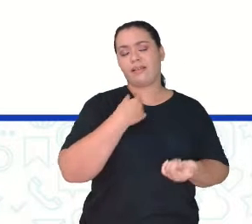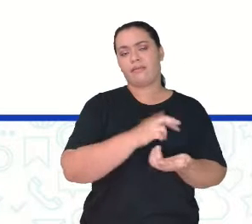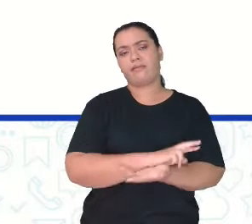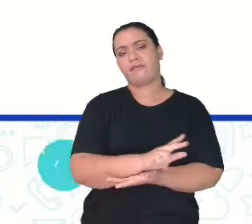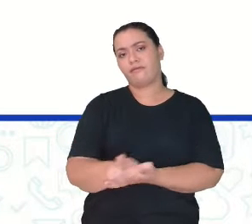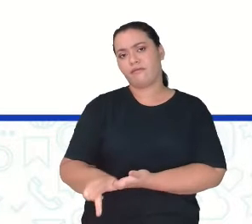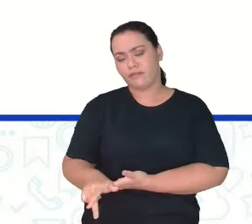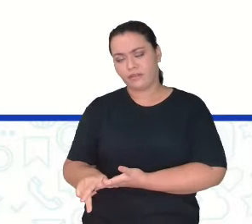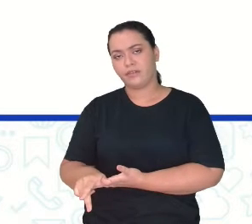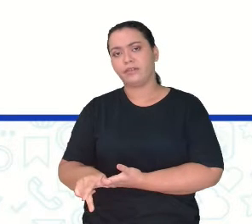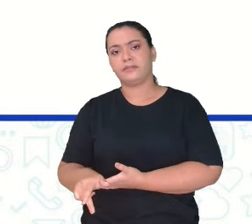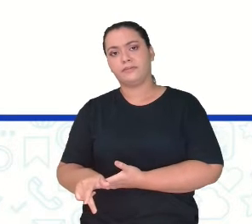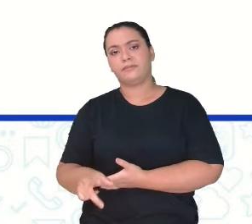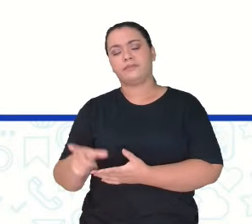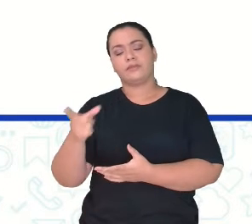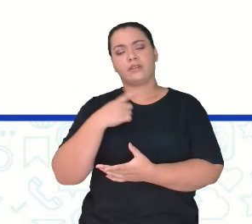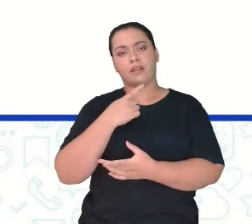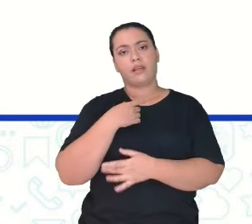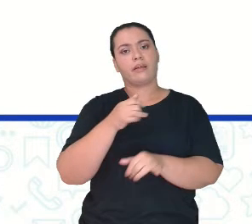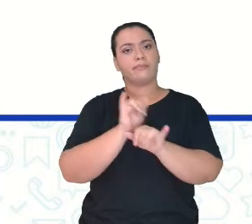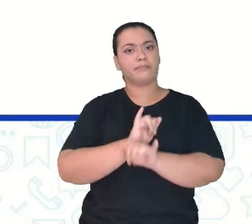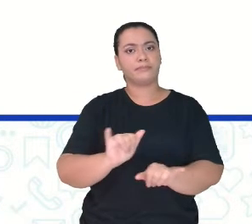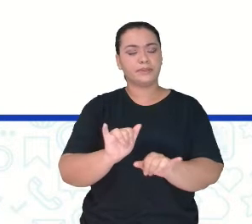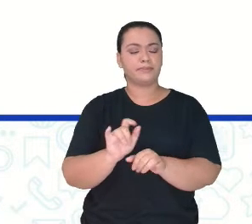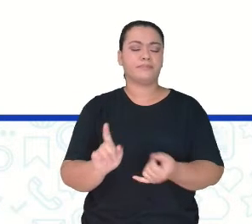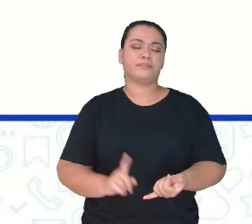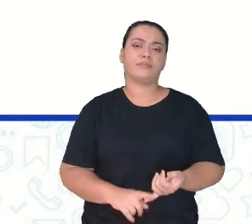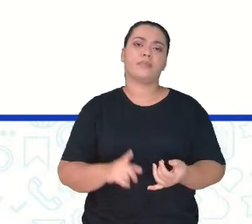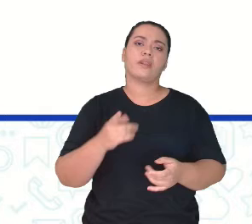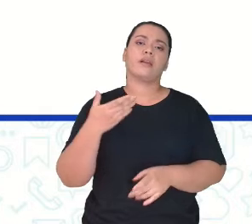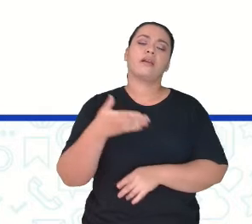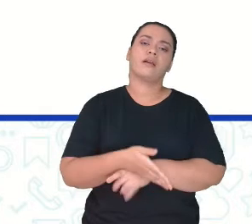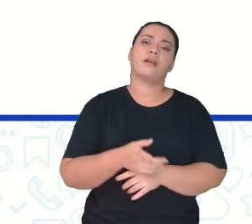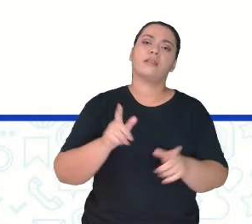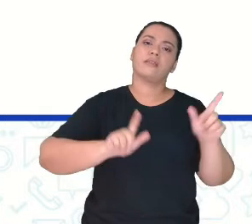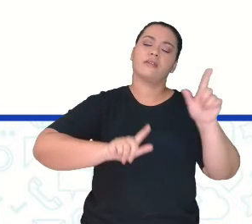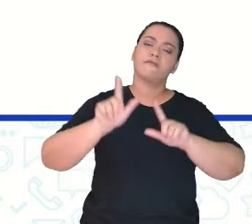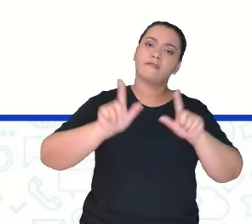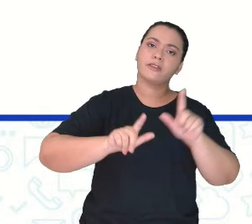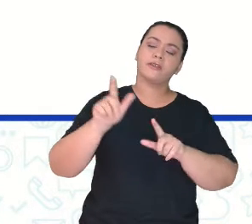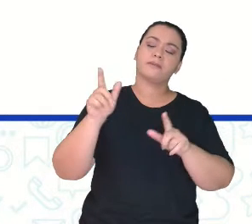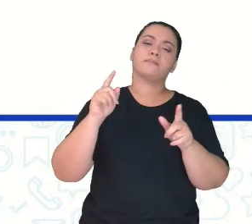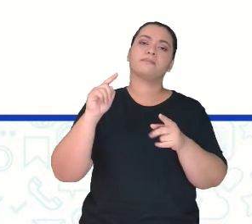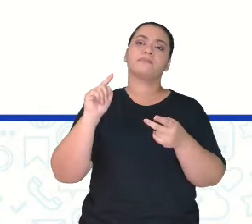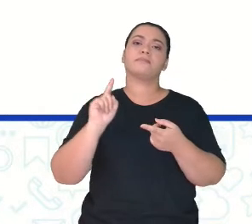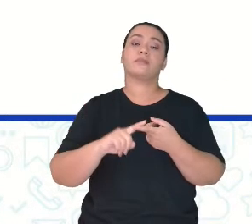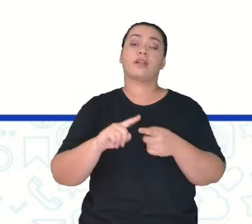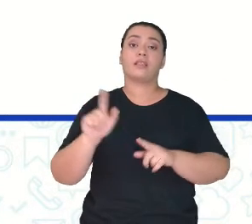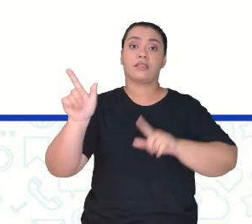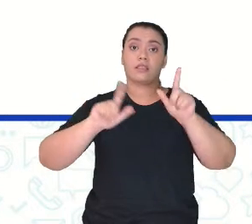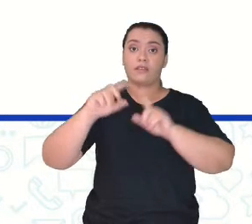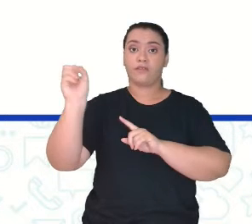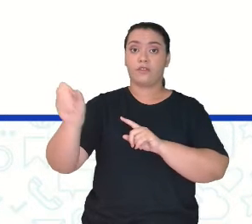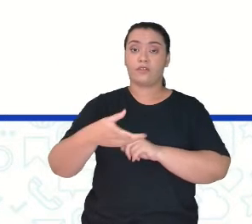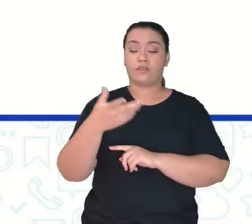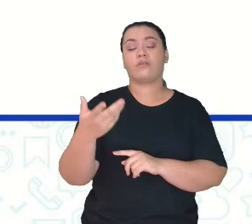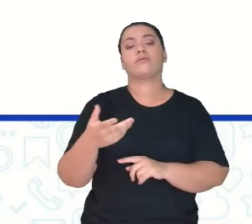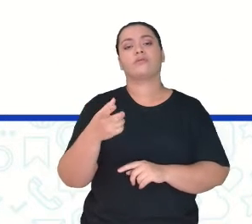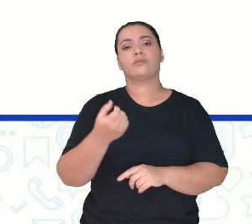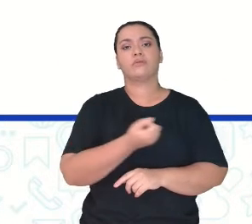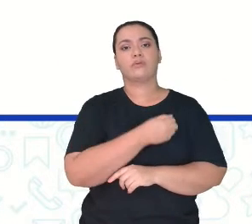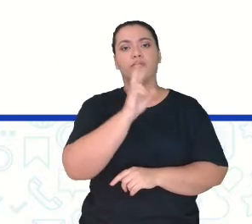vários veículos de comunicação. Então, você tem acesso aí pela TV, na TV Nova Nordeste, canal